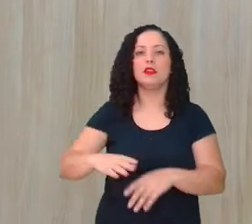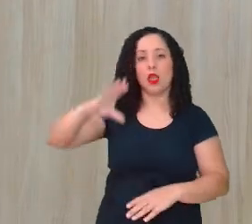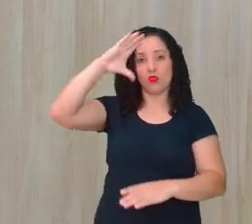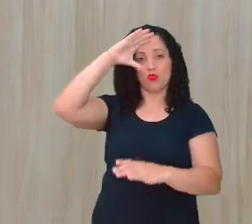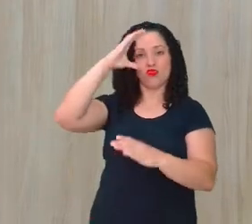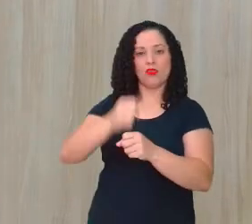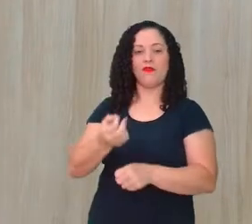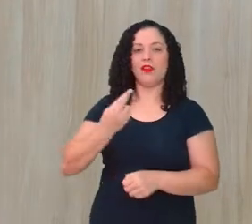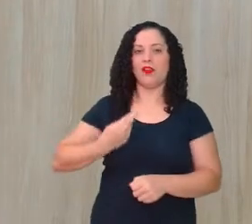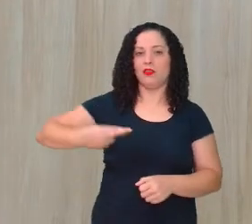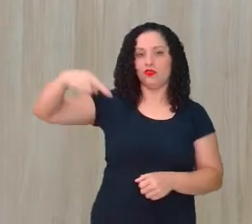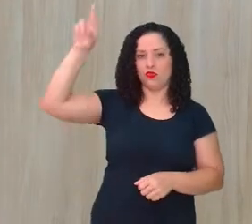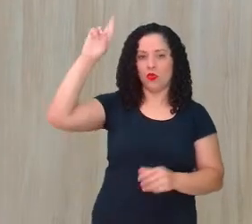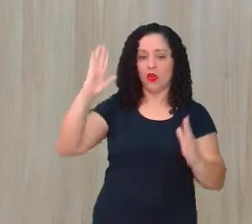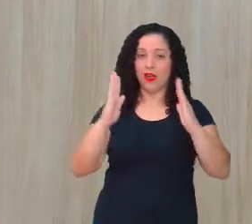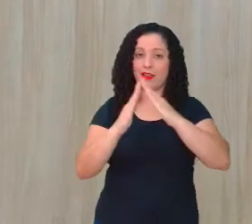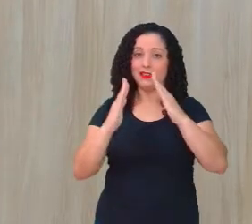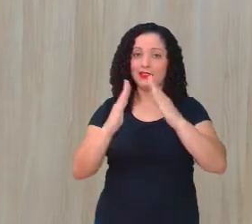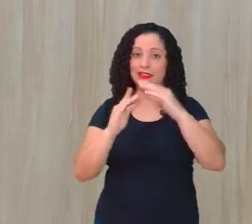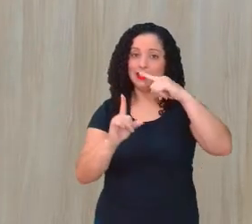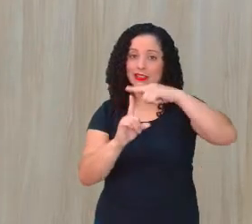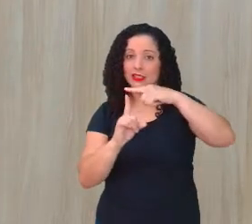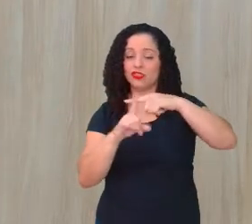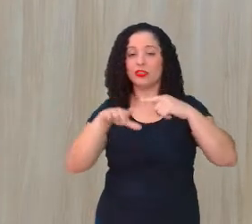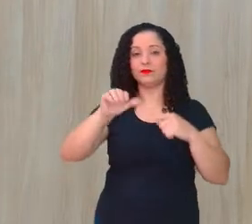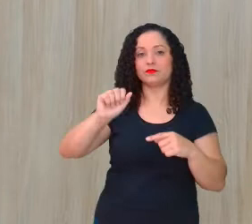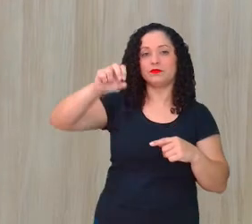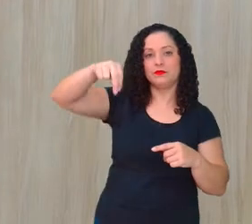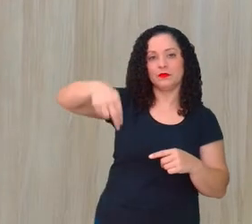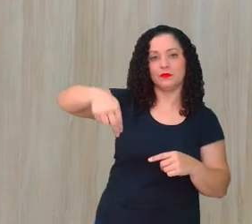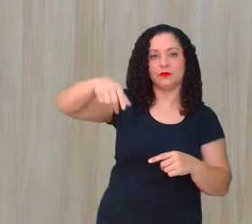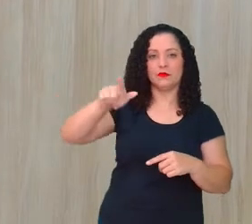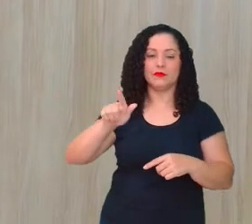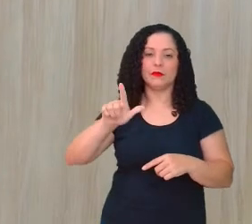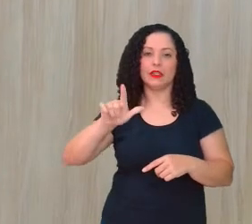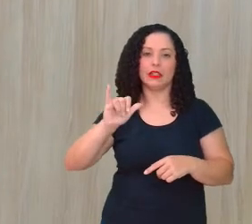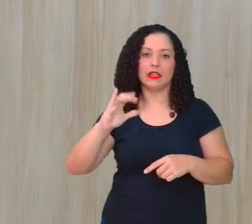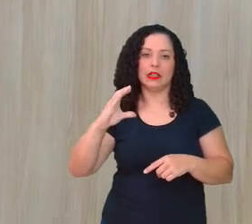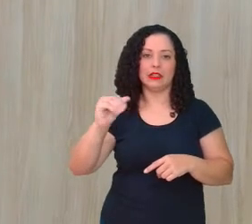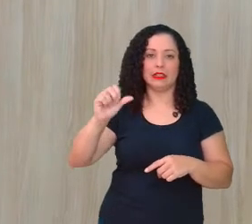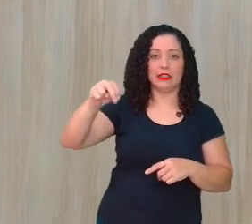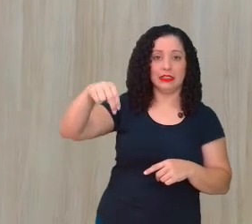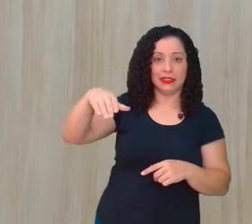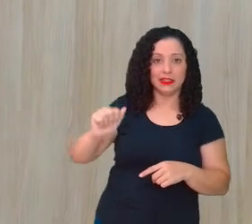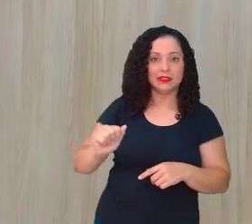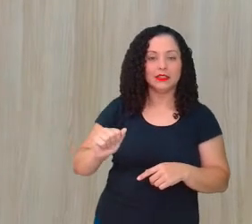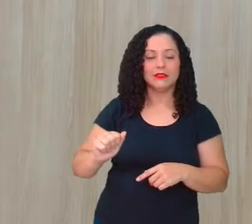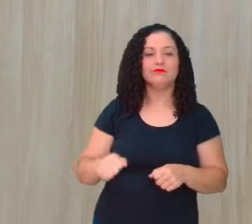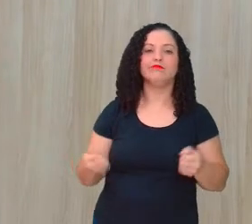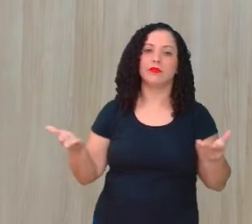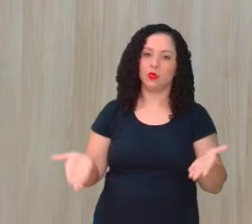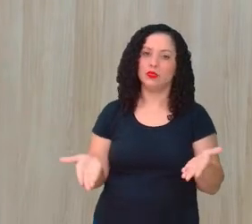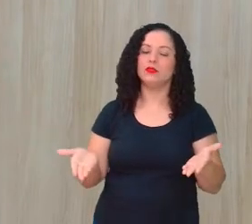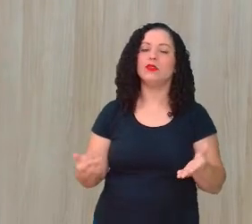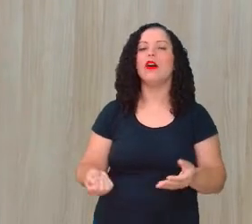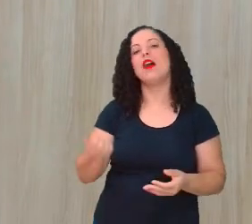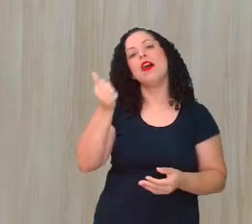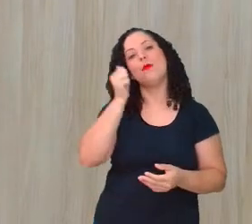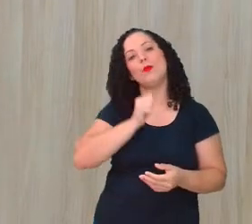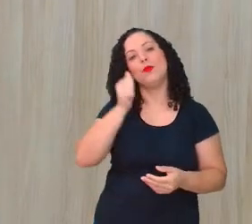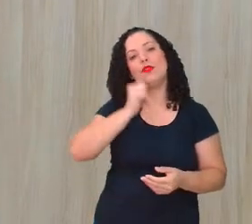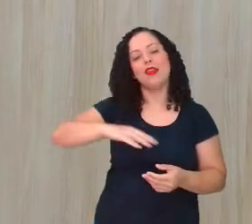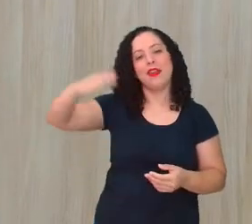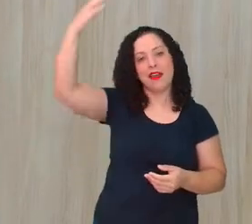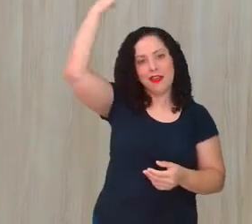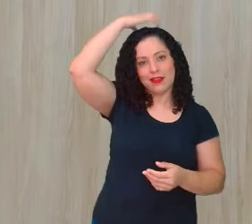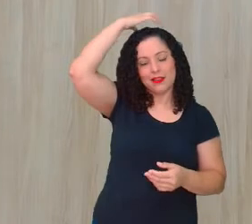chefe religioso da igreja anglicana, certo? Mas, nesse sentido, então, era a rainha e agora passará